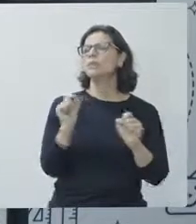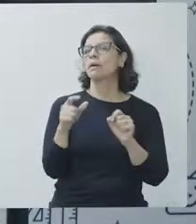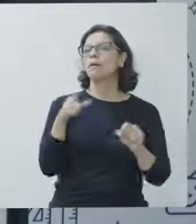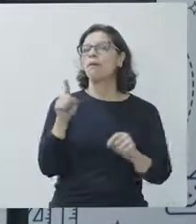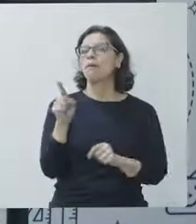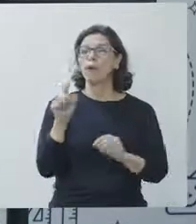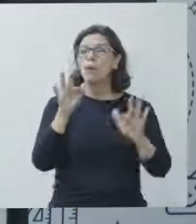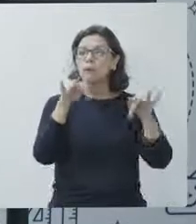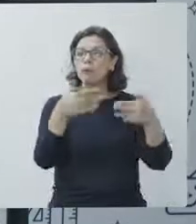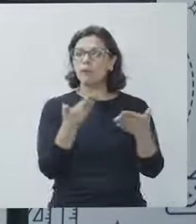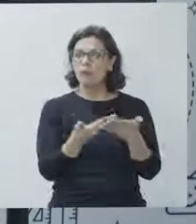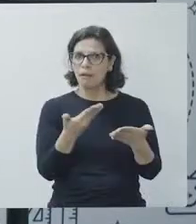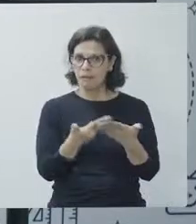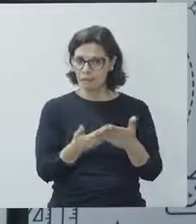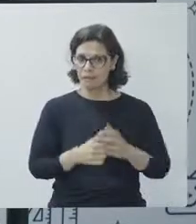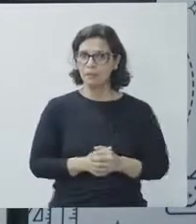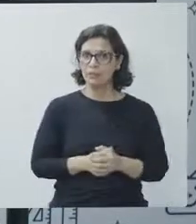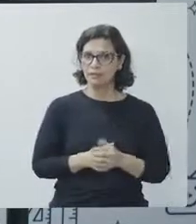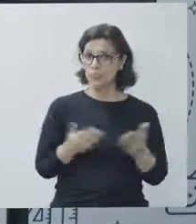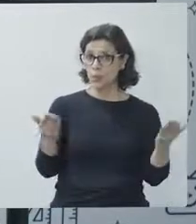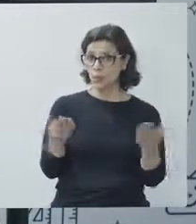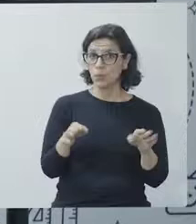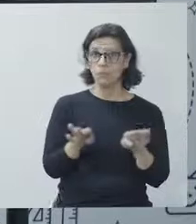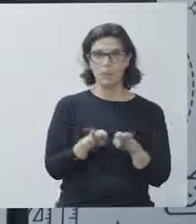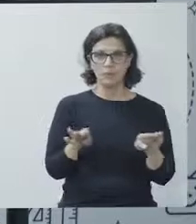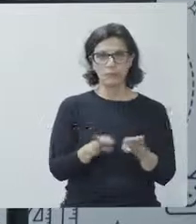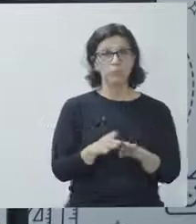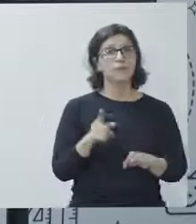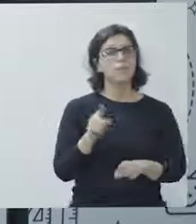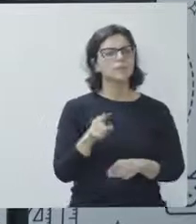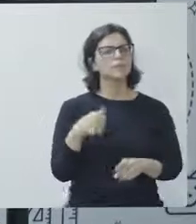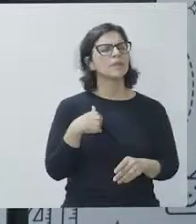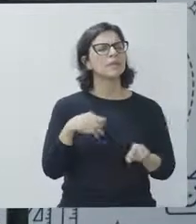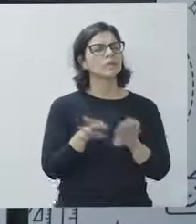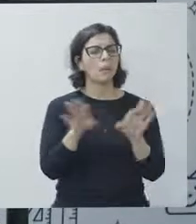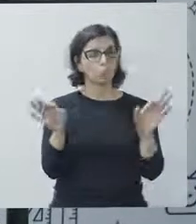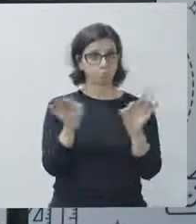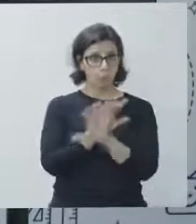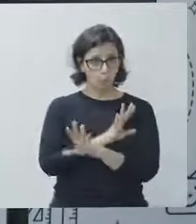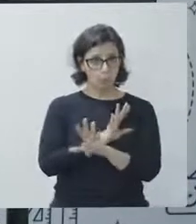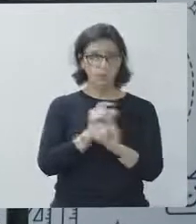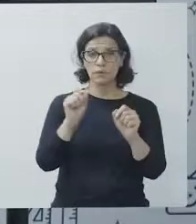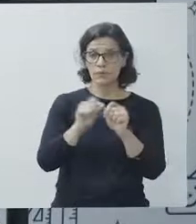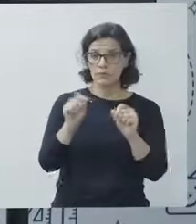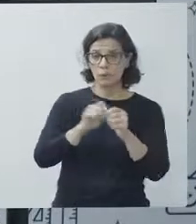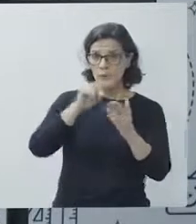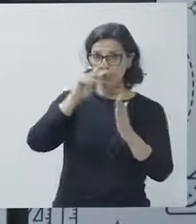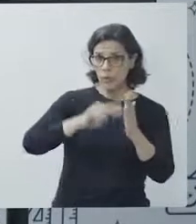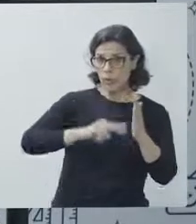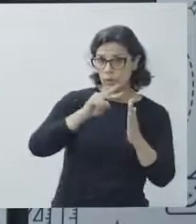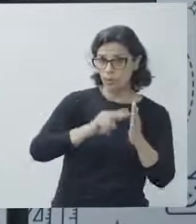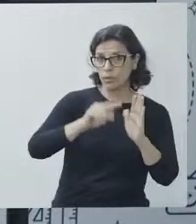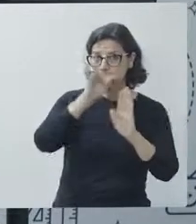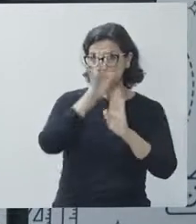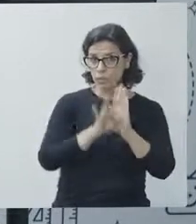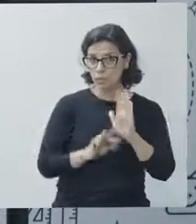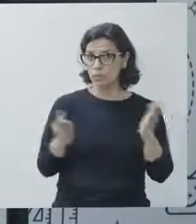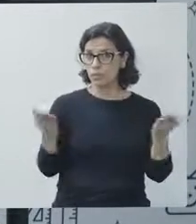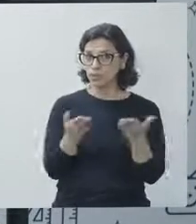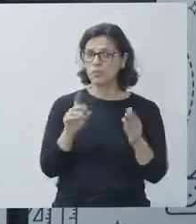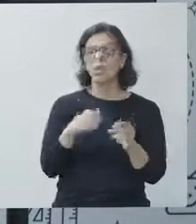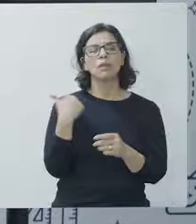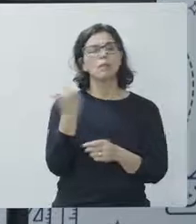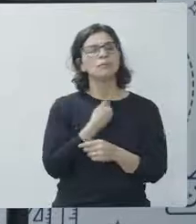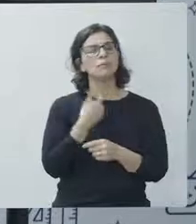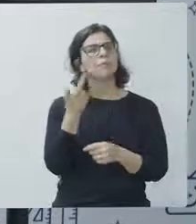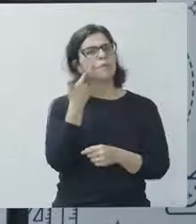Lá no final da nossa aula, ainda hoje, no final da nossa aula, depois que nós fizermos a leitura do texto de hoje, a